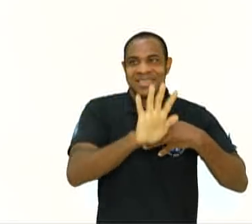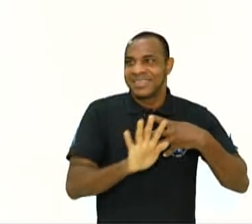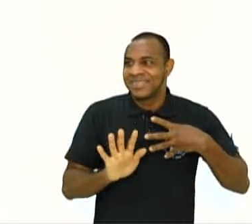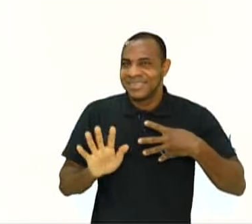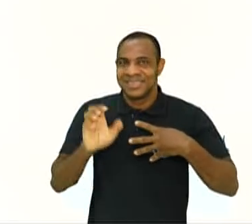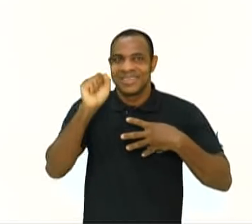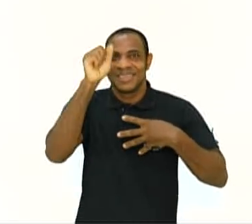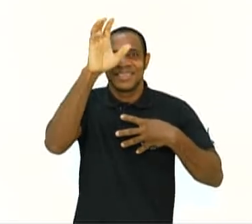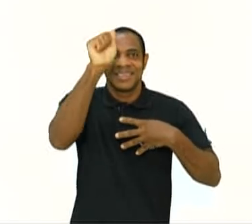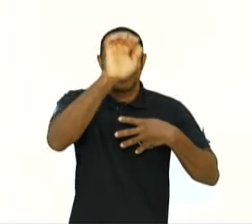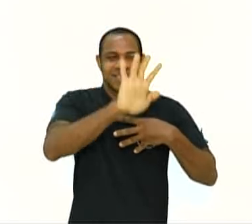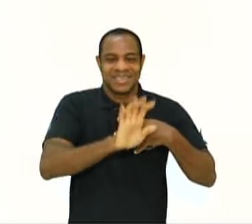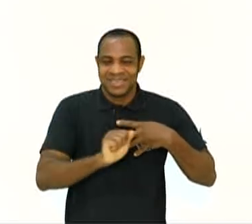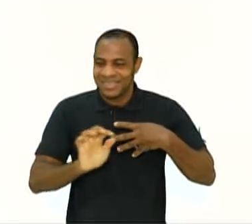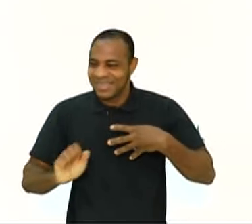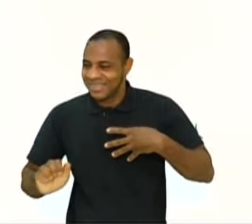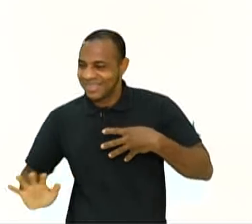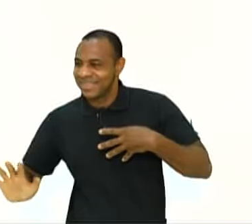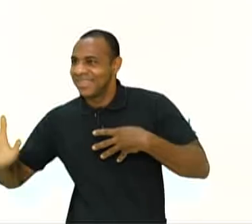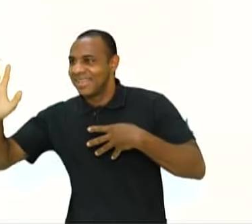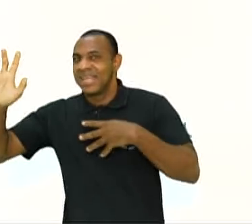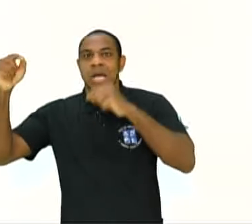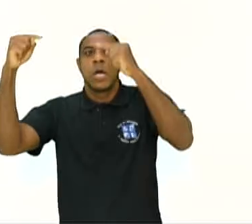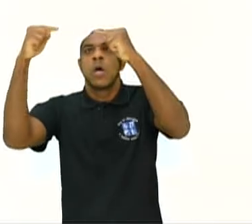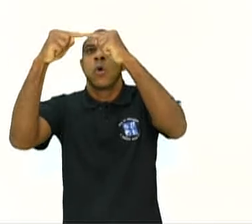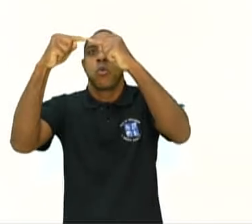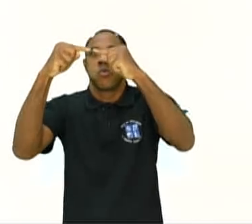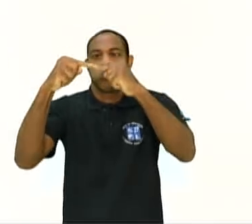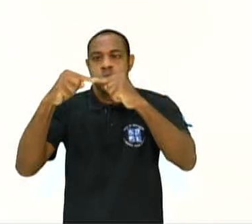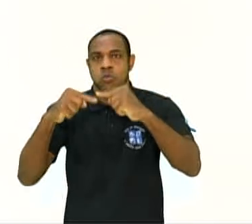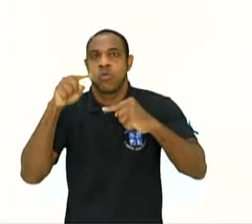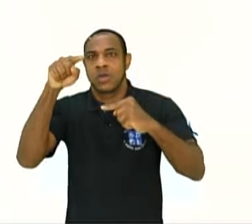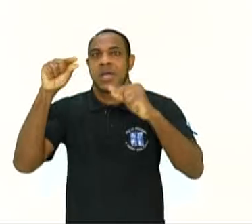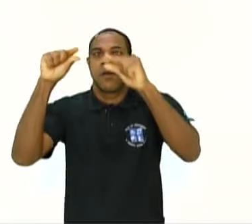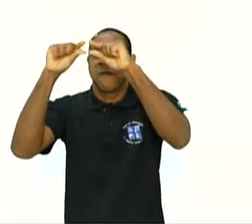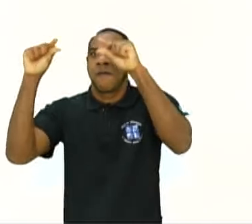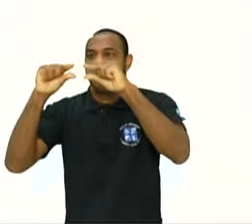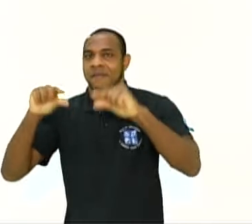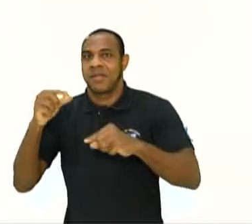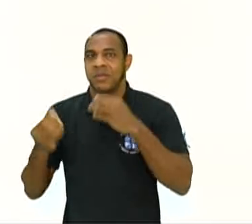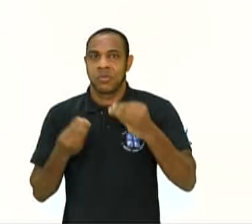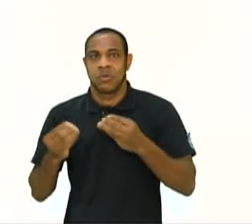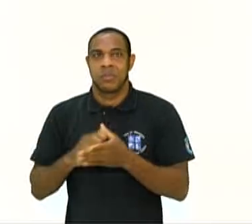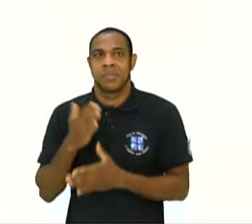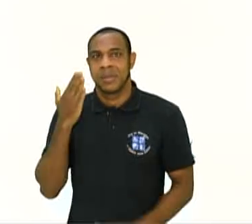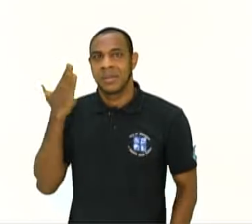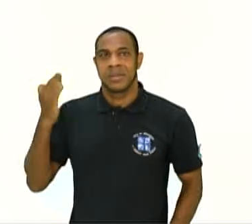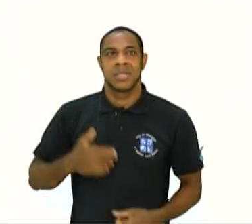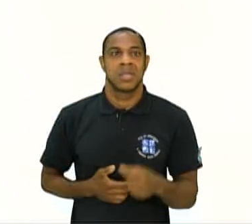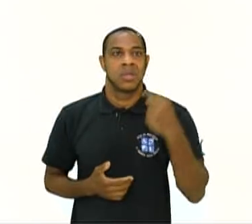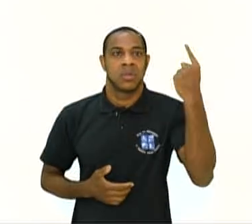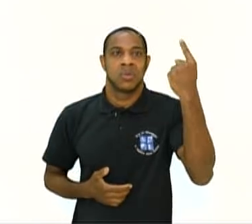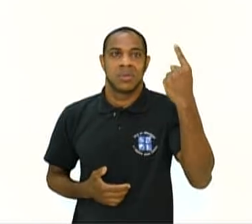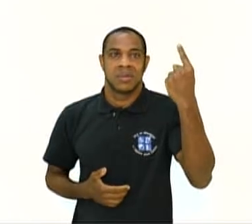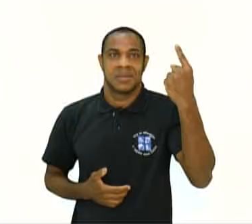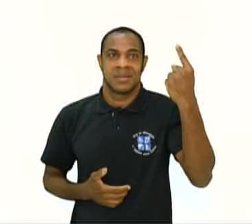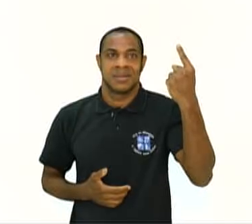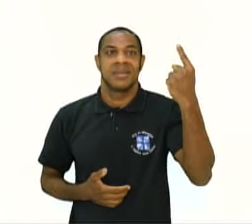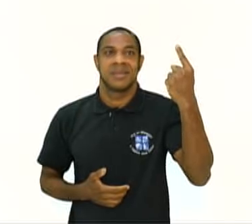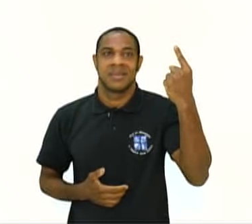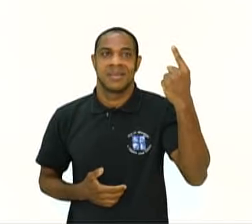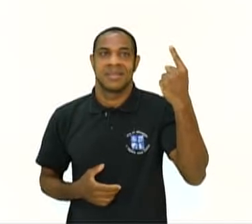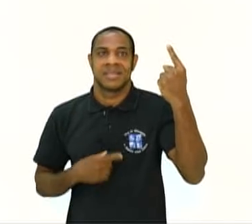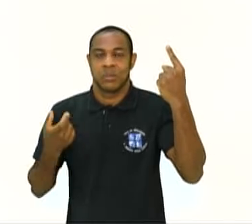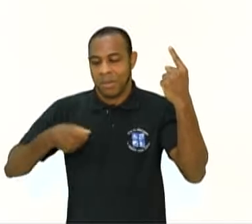frases correspondentes de algumas ações que são feitas nesse dia, né? Então tem lá, number 1, trick or treat, a gente tem ali